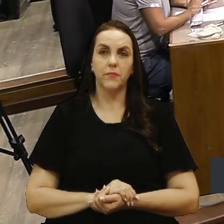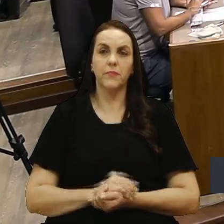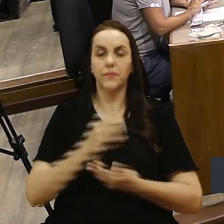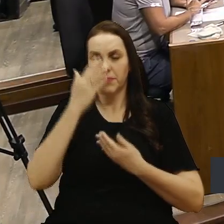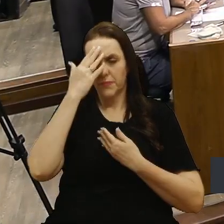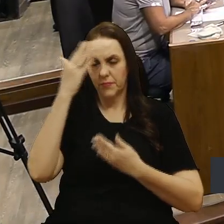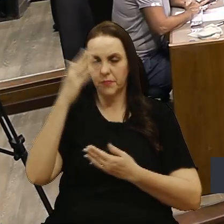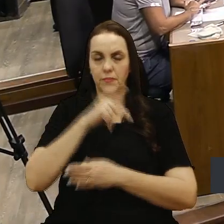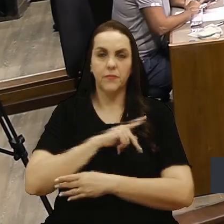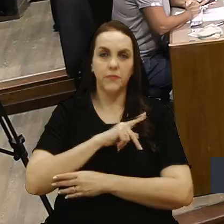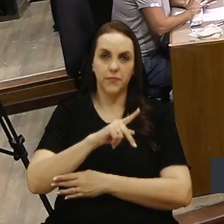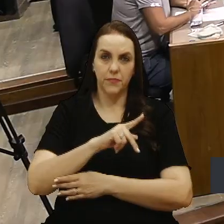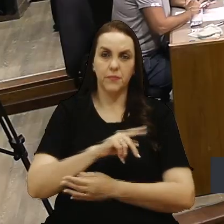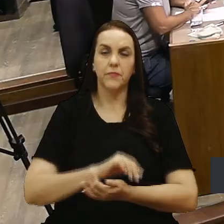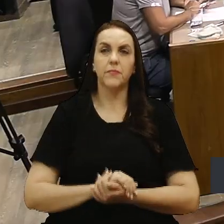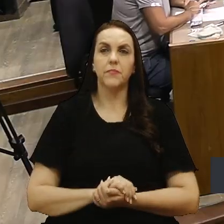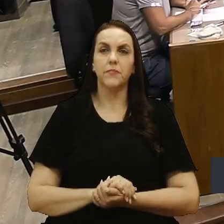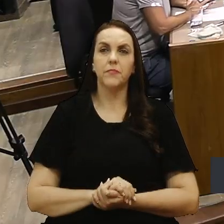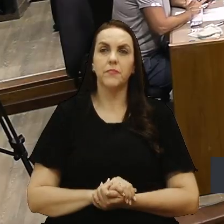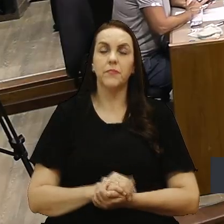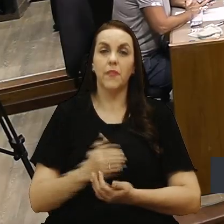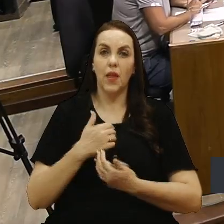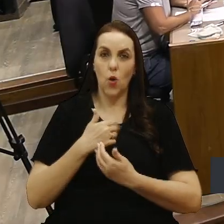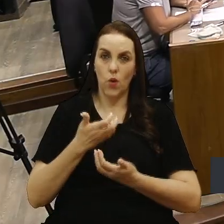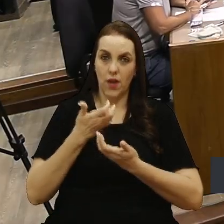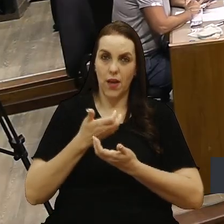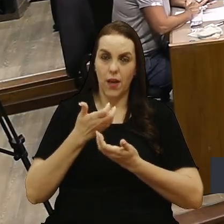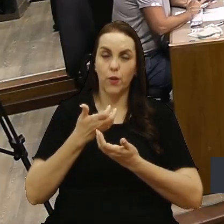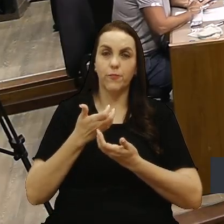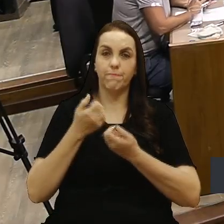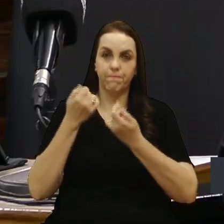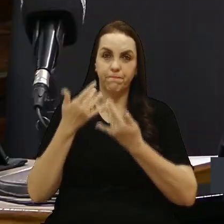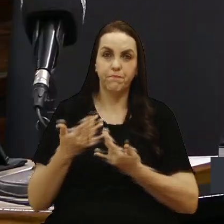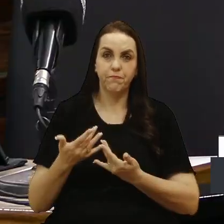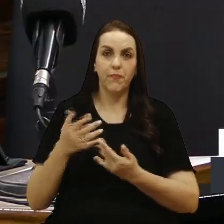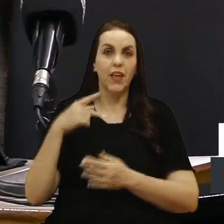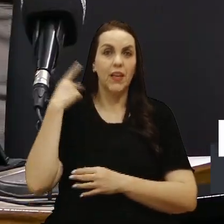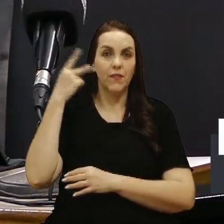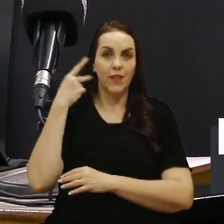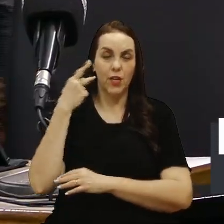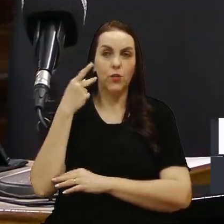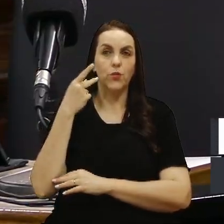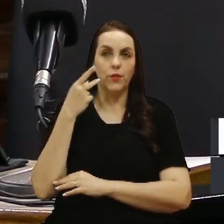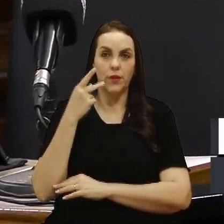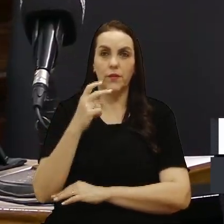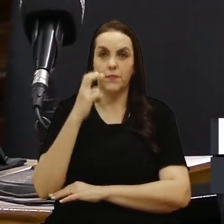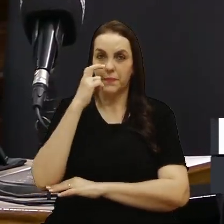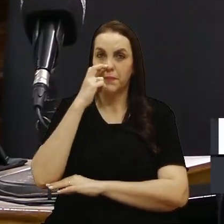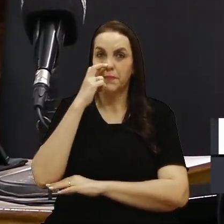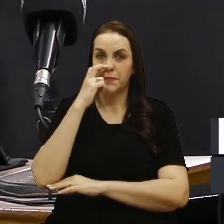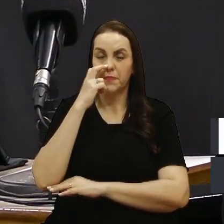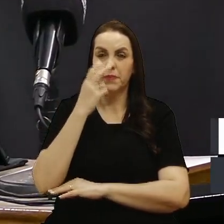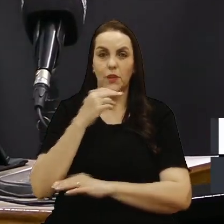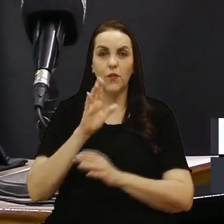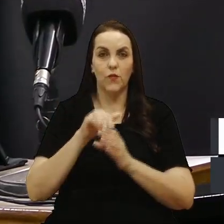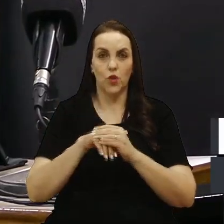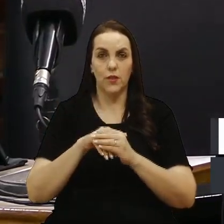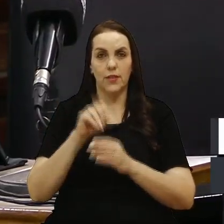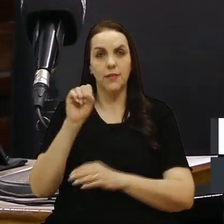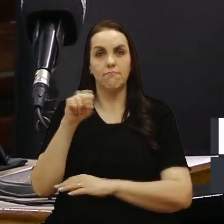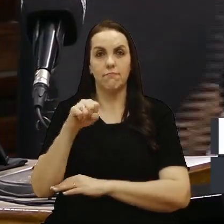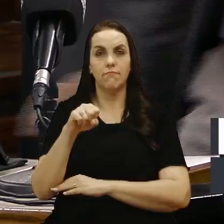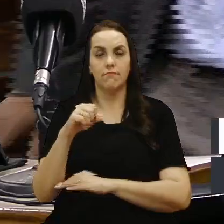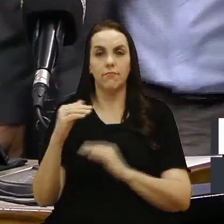Obrigado, senhor presidente. Eu quero dizer para a vereadora Andressa que, em momento oportuno, votarei favorável,